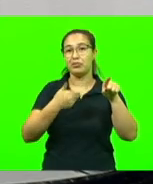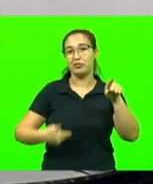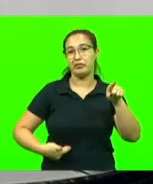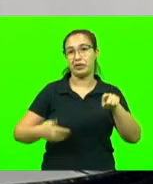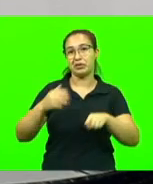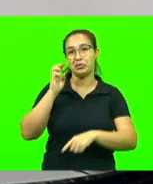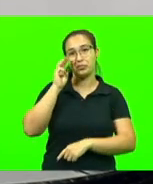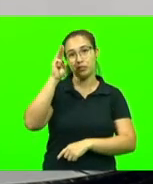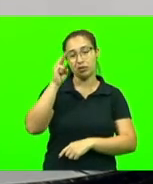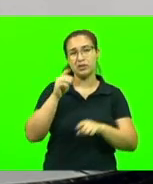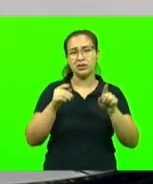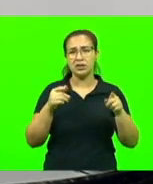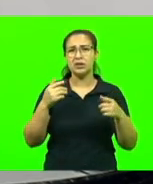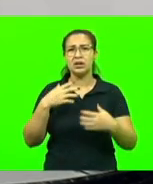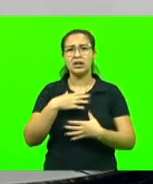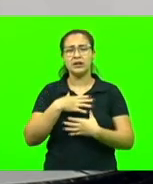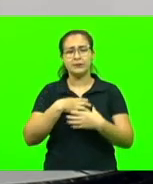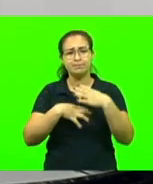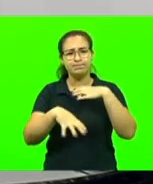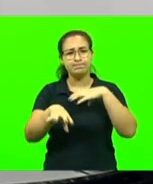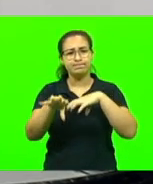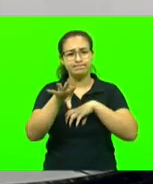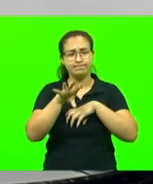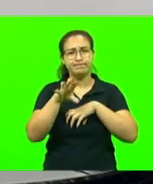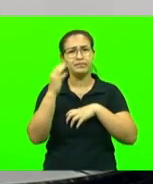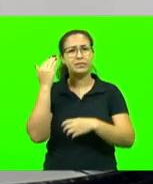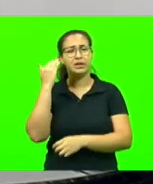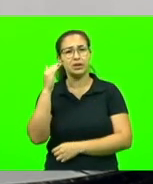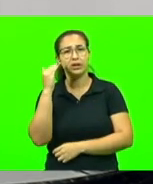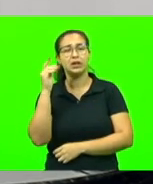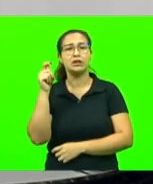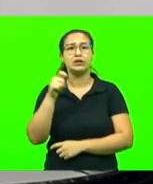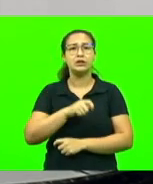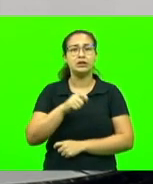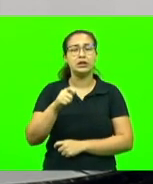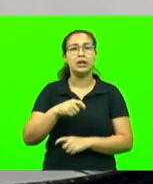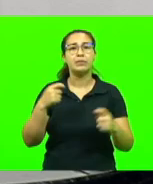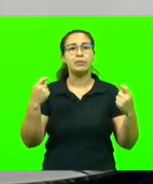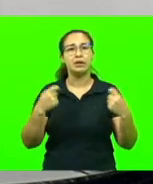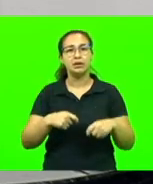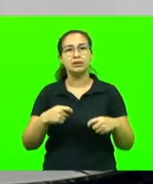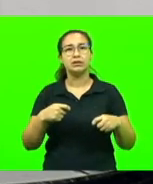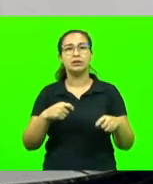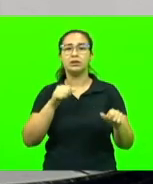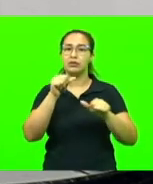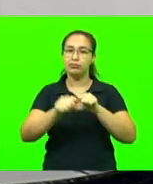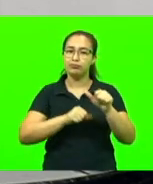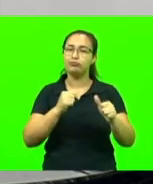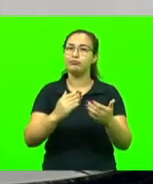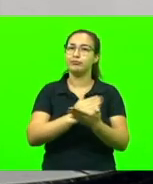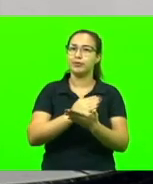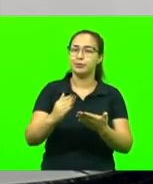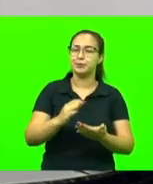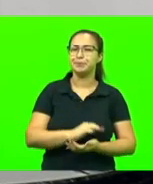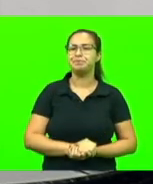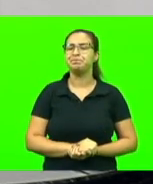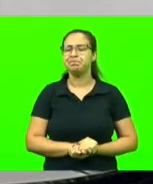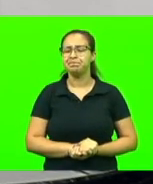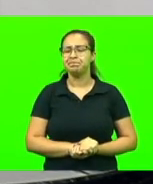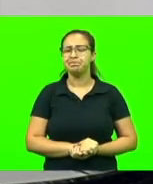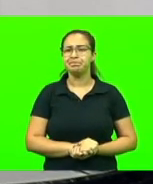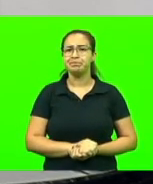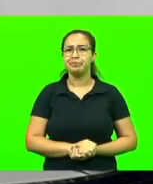se mostrou bastante sensível a entender que a gente precisa rever esses pontos. O que que eu quero dizer aqui para